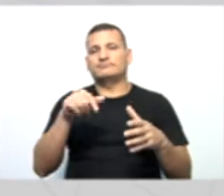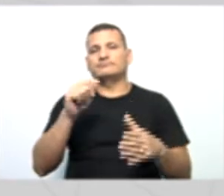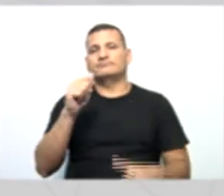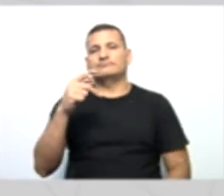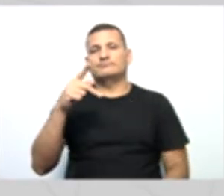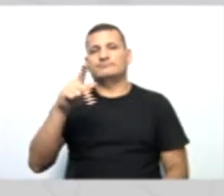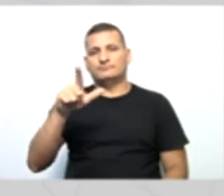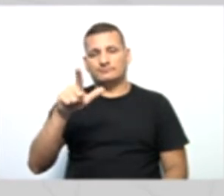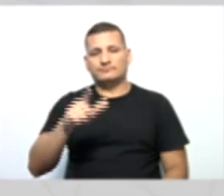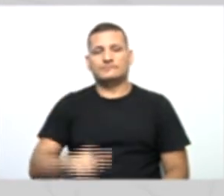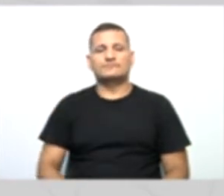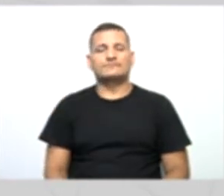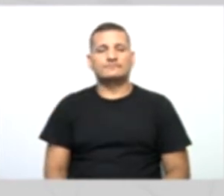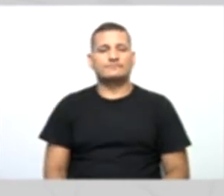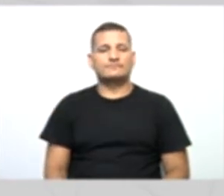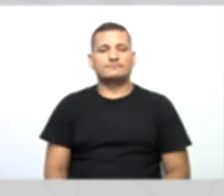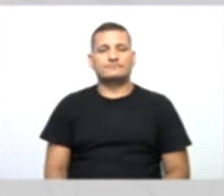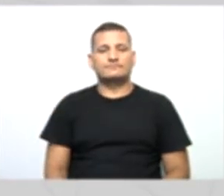beleza?